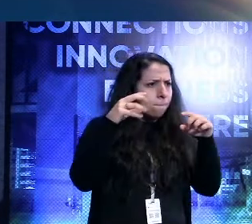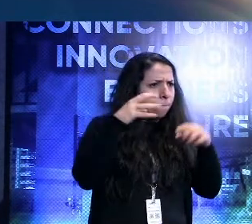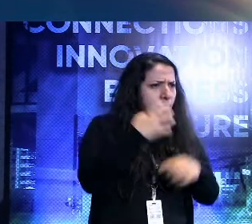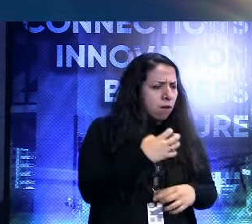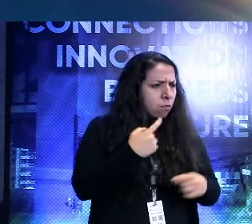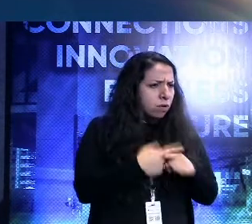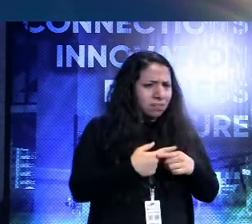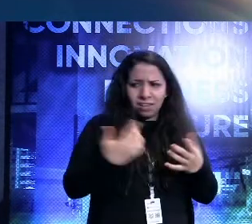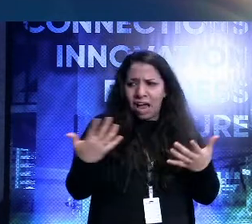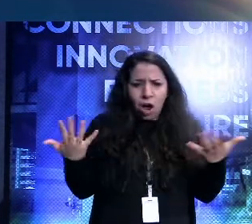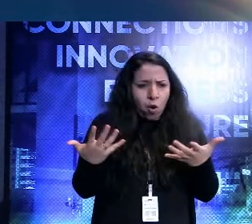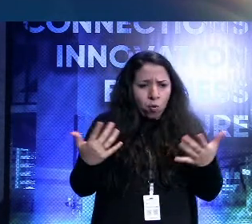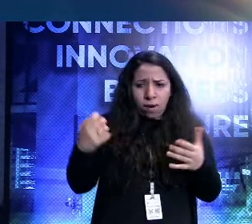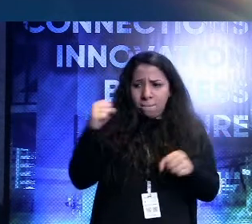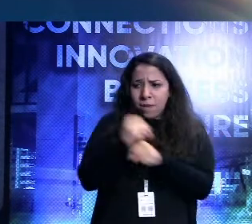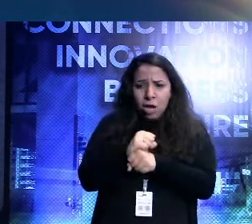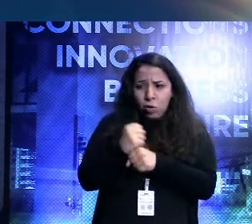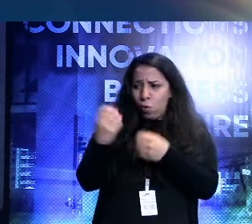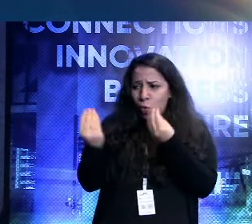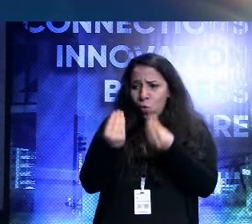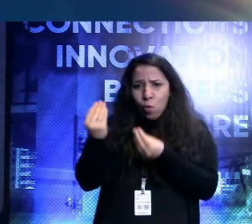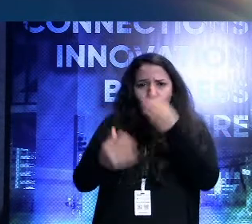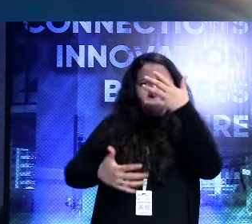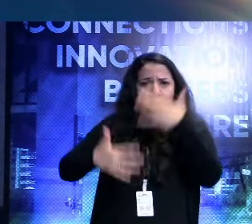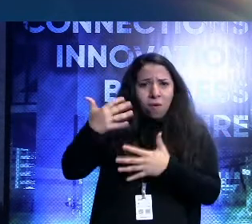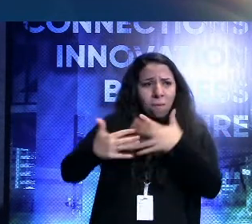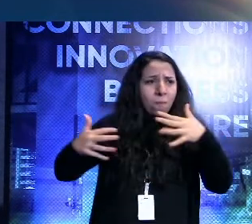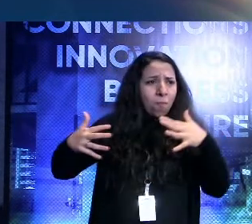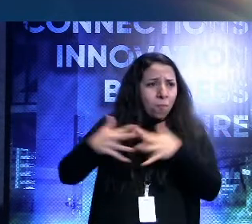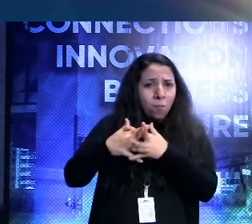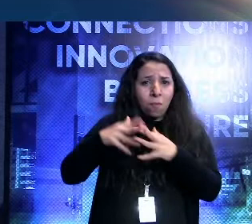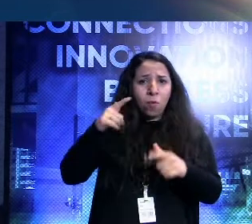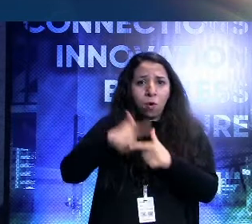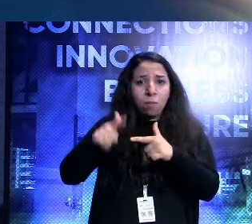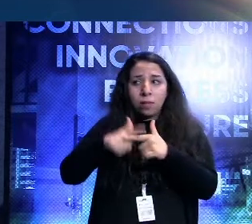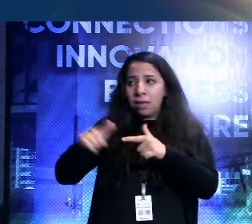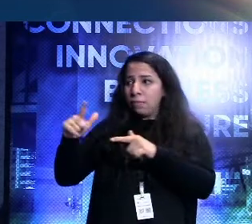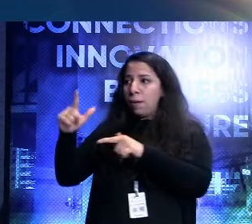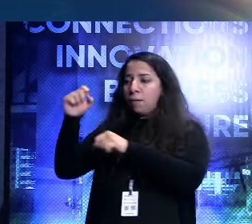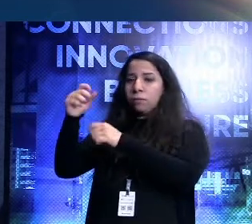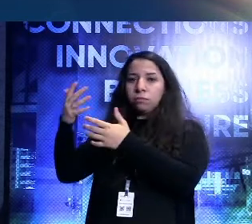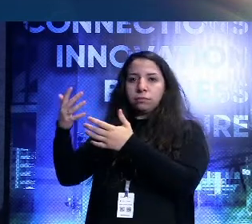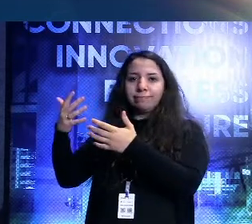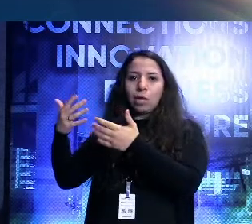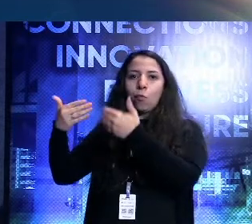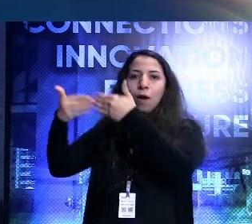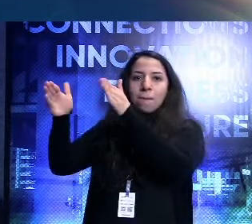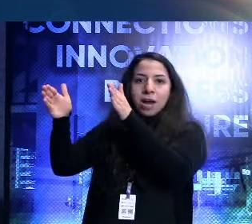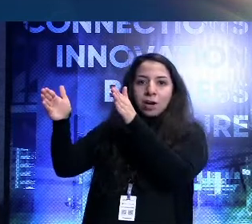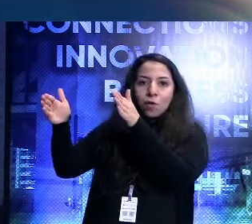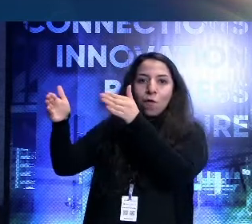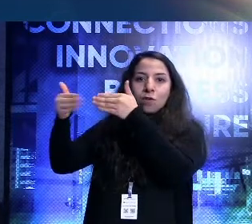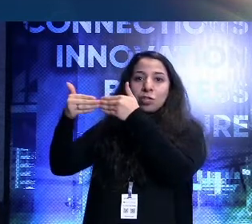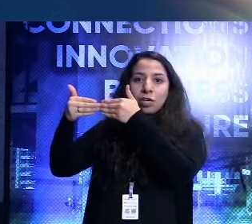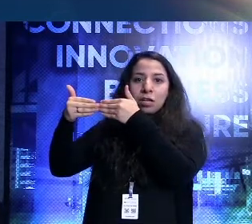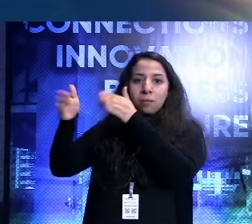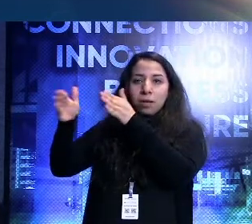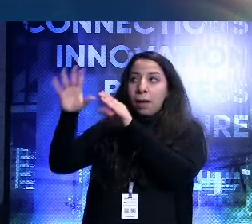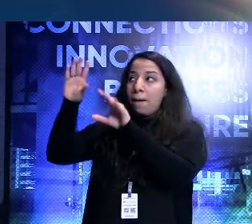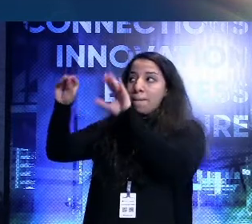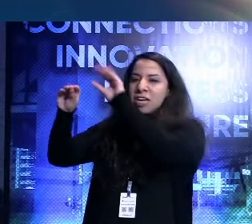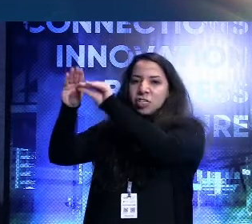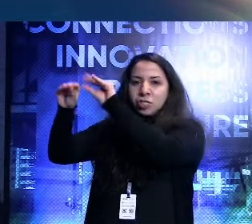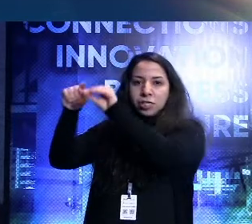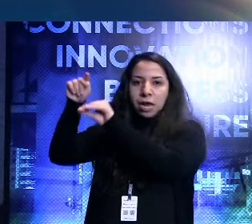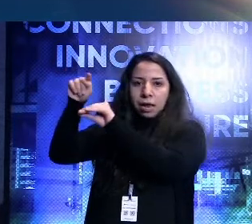Mastercard. Isso é um caos. Na hora que eu começo a usar o conceito de aberto e fechado e começo a desenvolver em cima